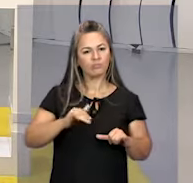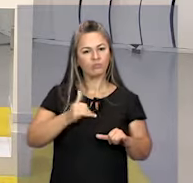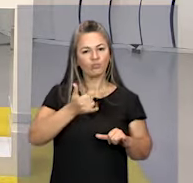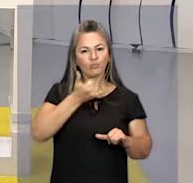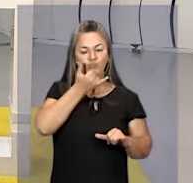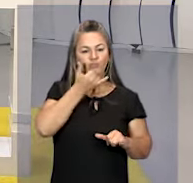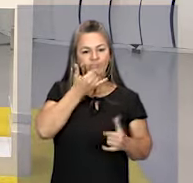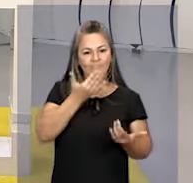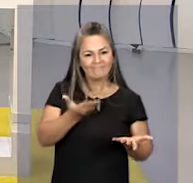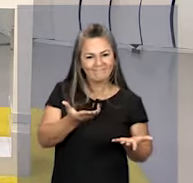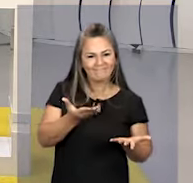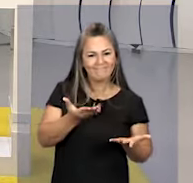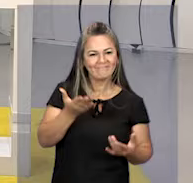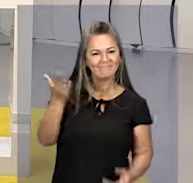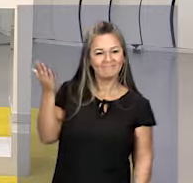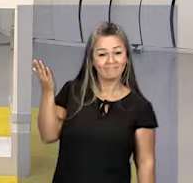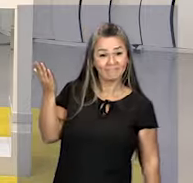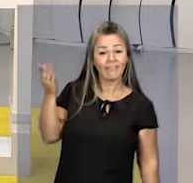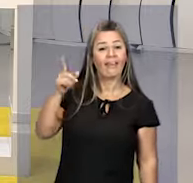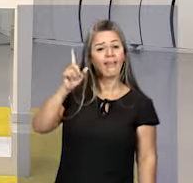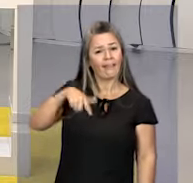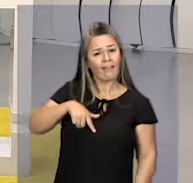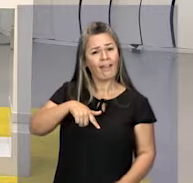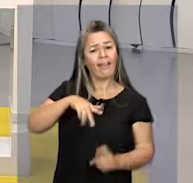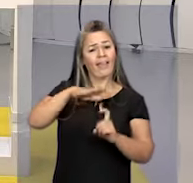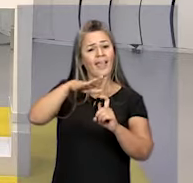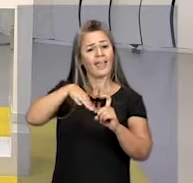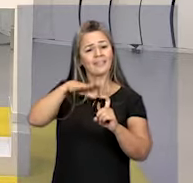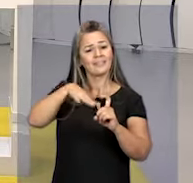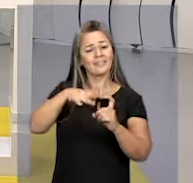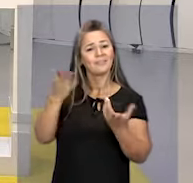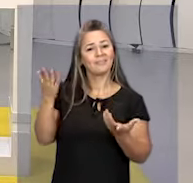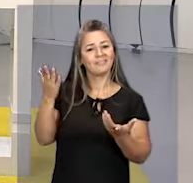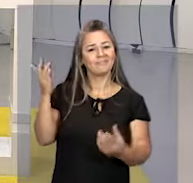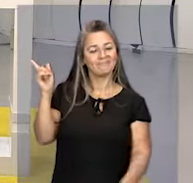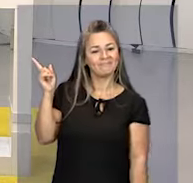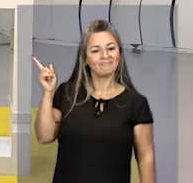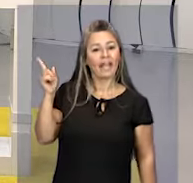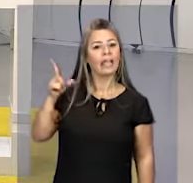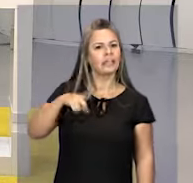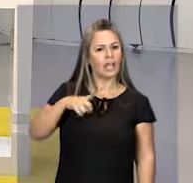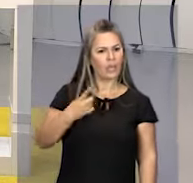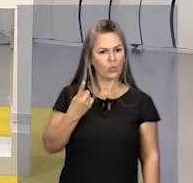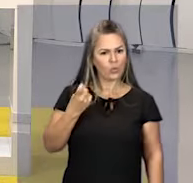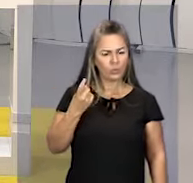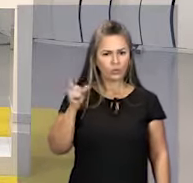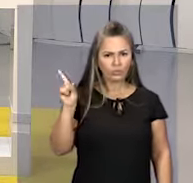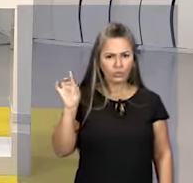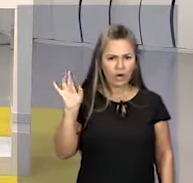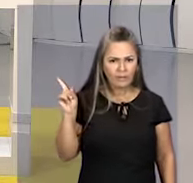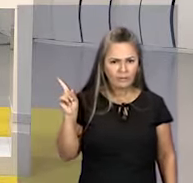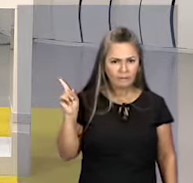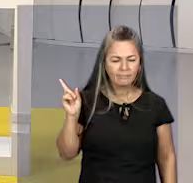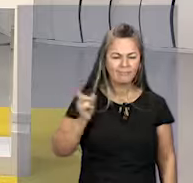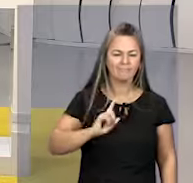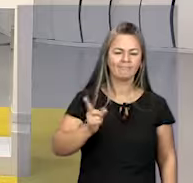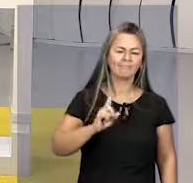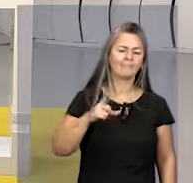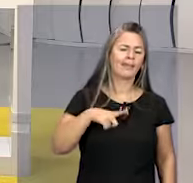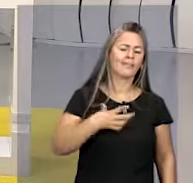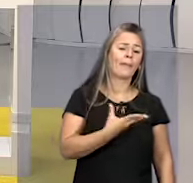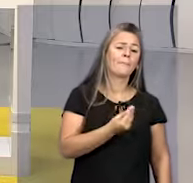esse é um exemplo de mito de criação, mas não é o único. Existem muitos outros e eles